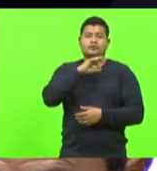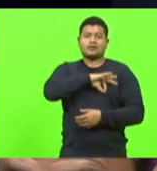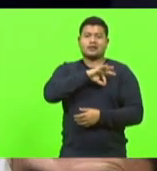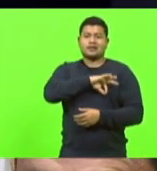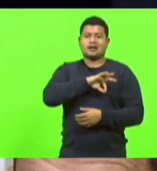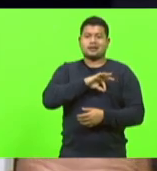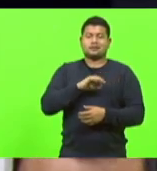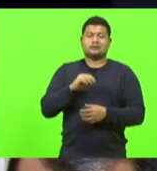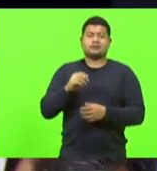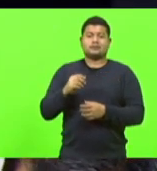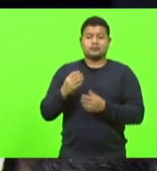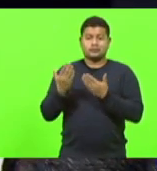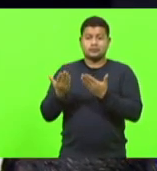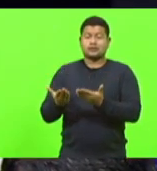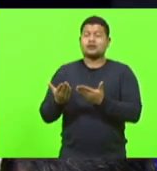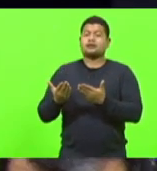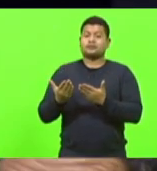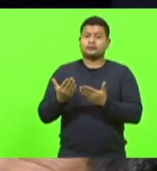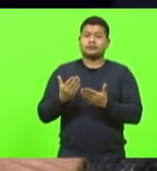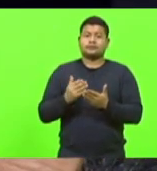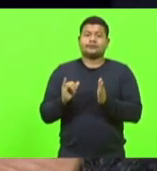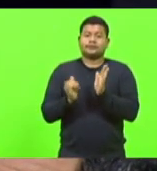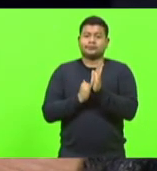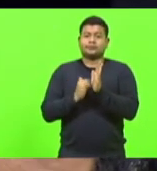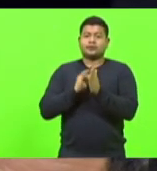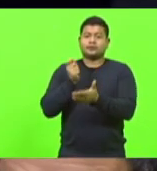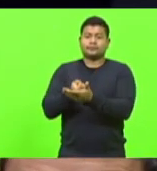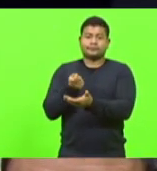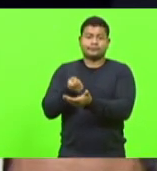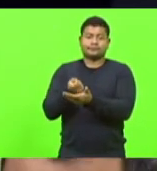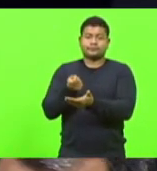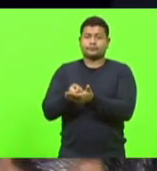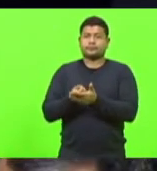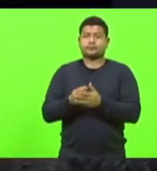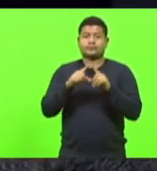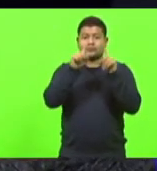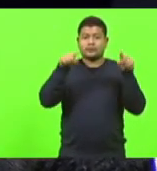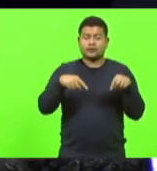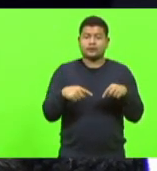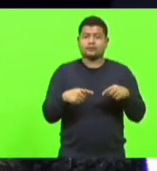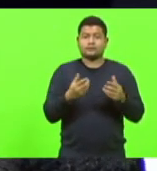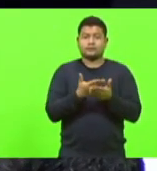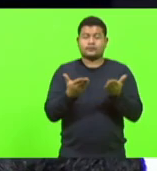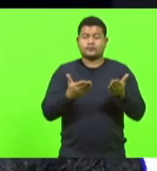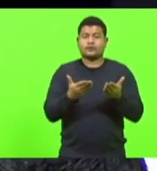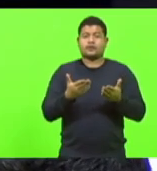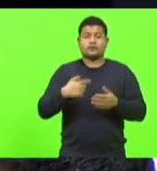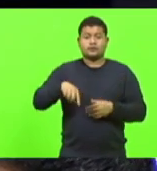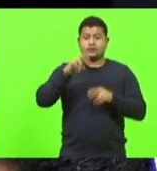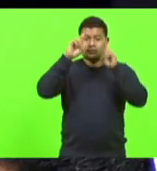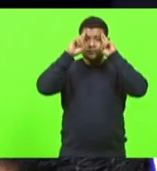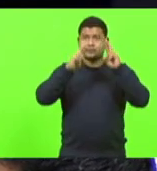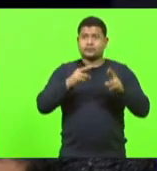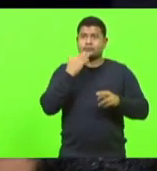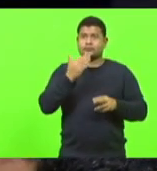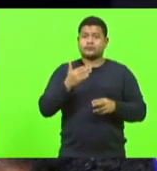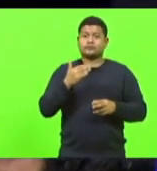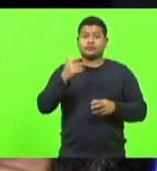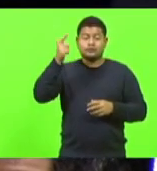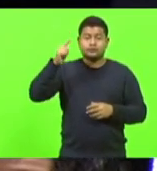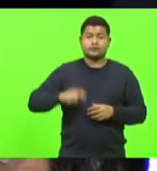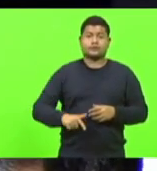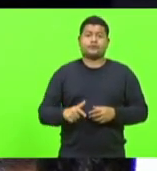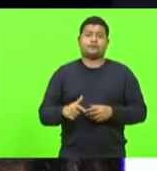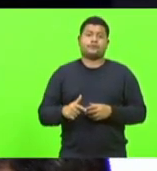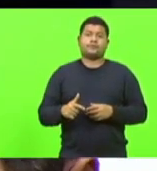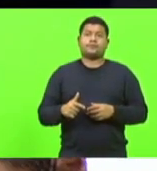paulada que vai para o servidor que ganha menos por isso que por respeito aos servidores públicos é que nós estamos pedindo mais uma vez esta